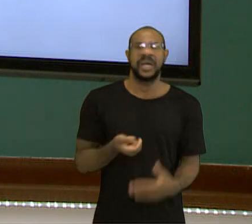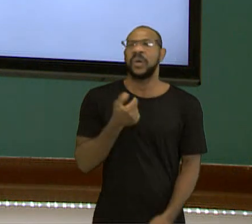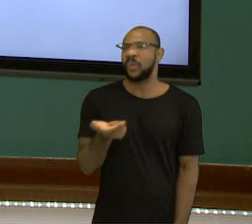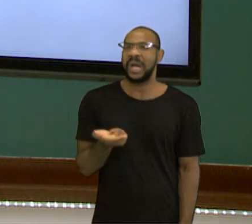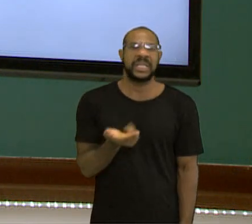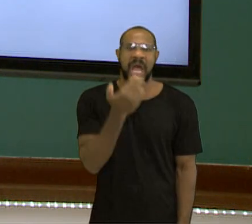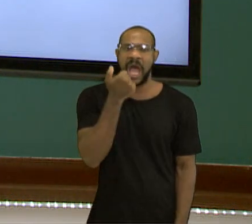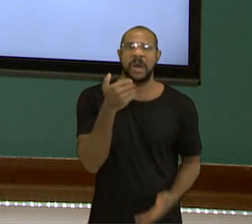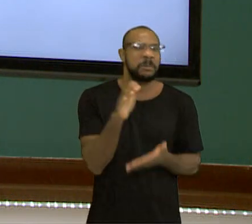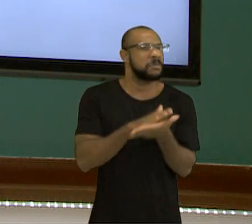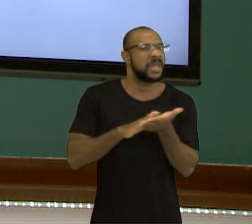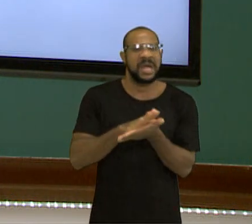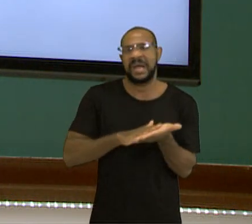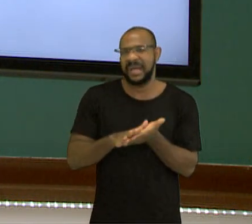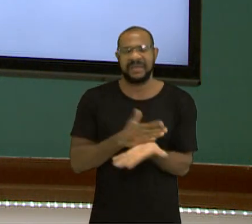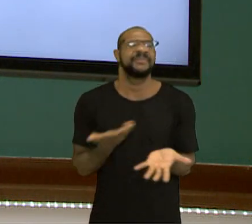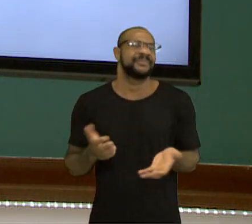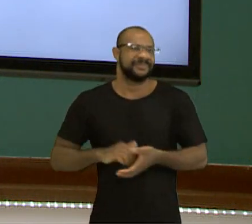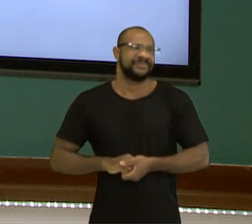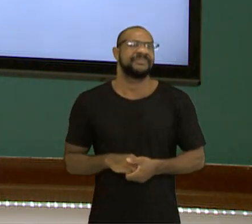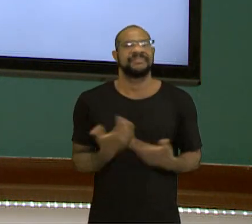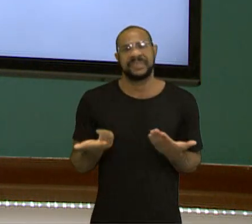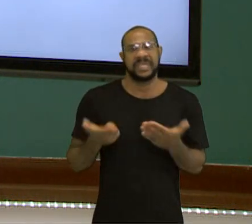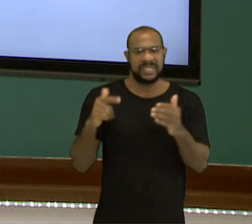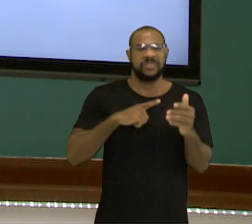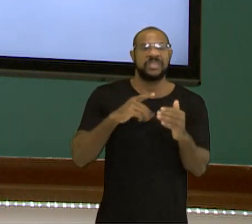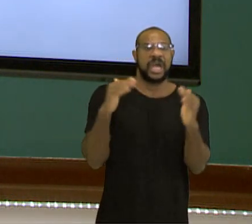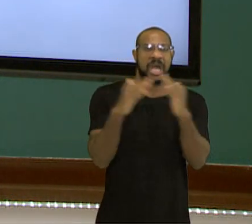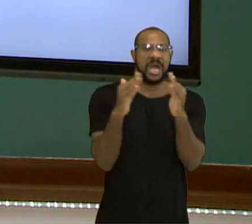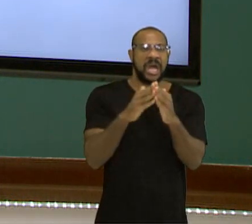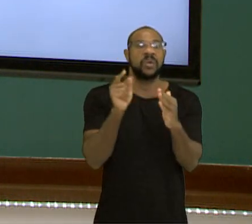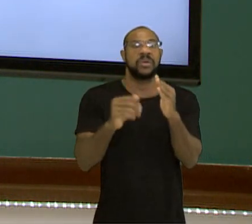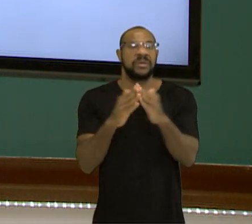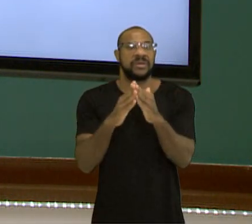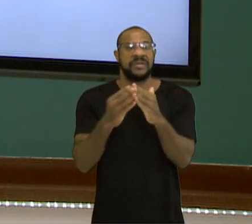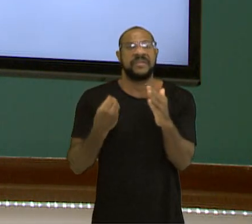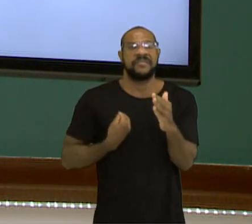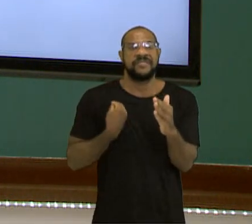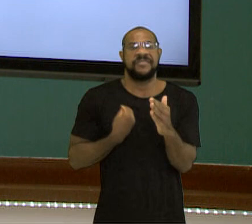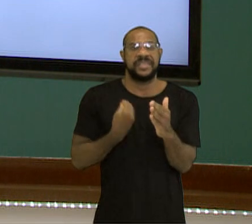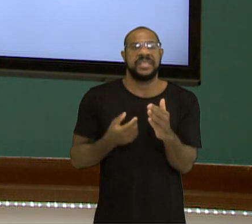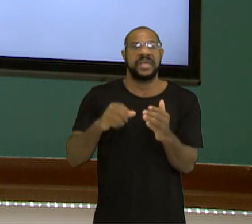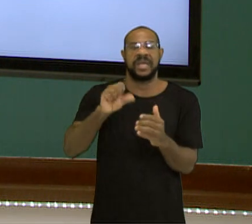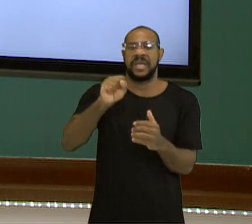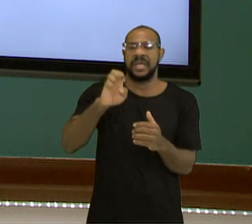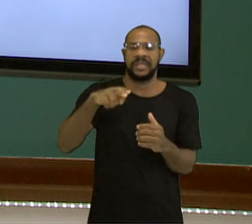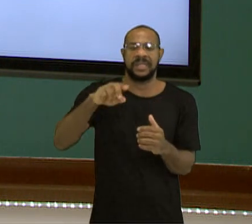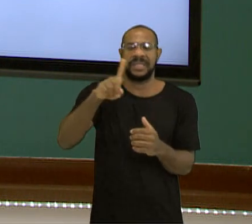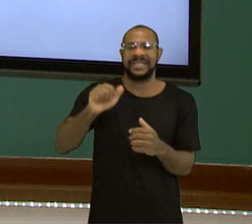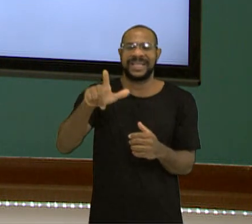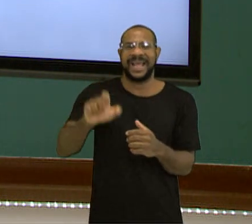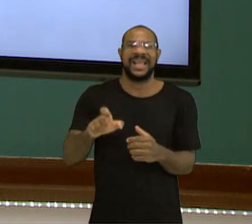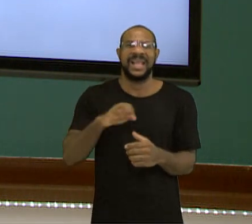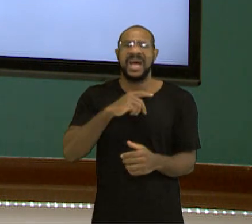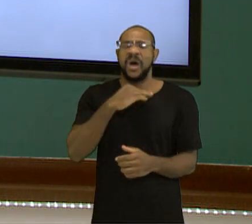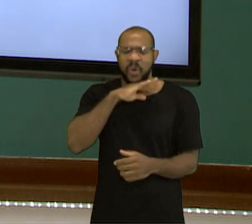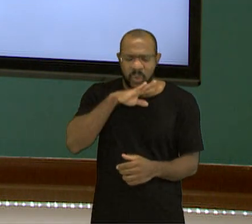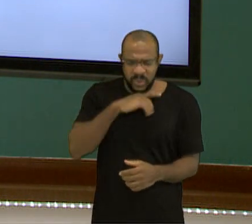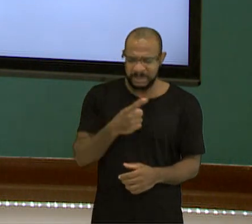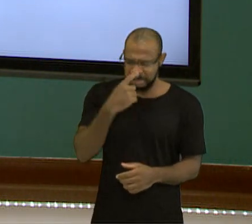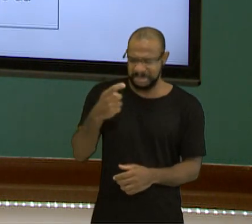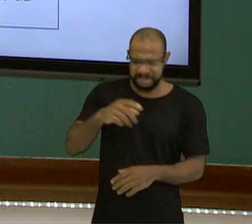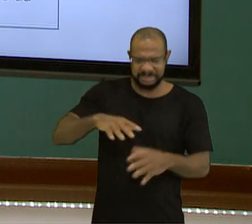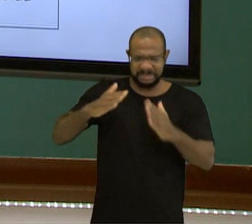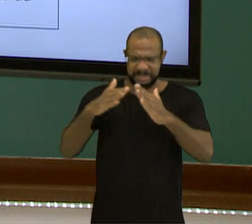que toda a sua moradia, né? Grande parte deles, ou a grande maioria, viviam em senzalas em condições insalubres de sobrevivência